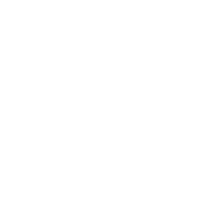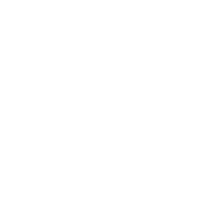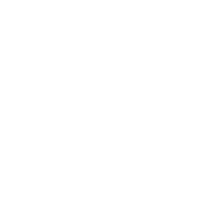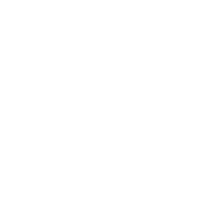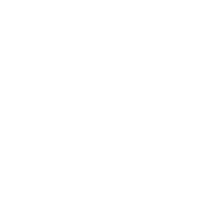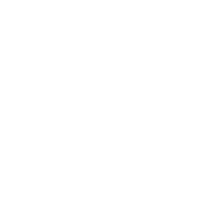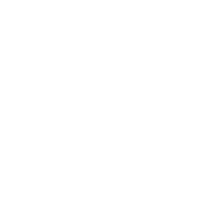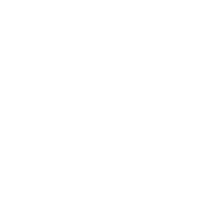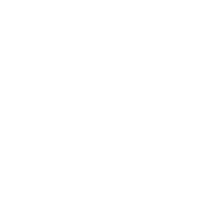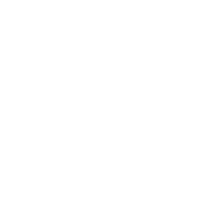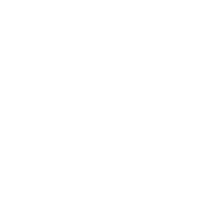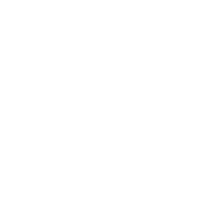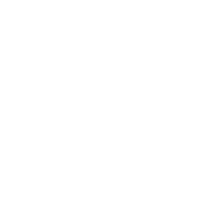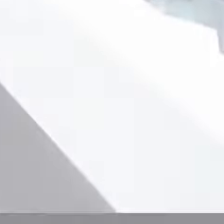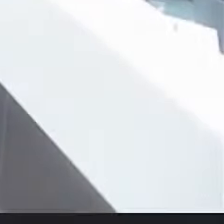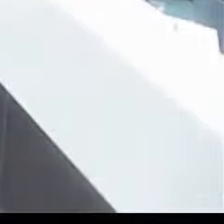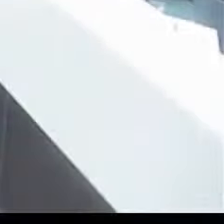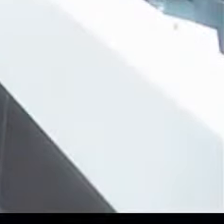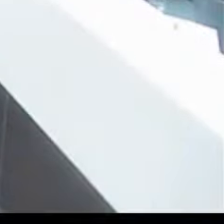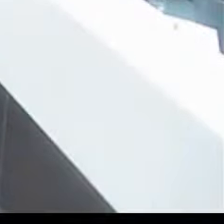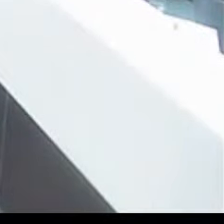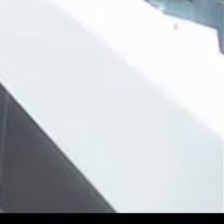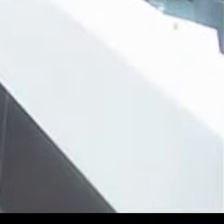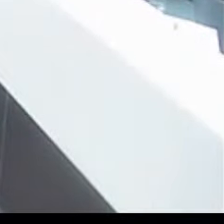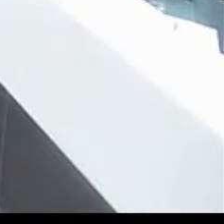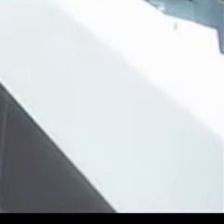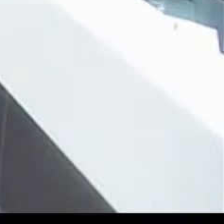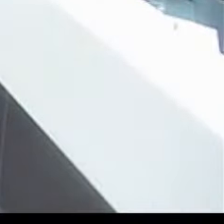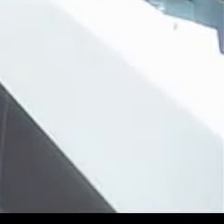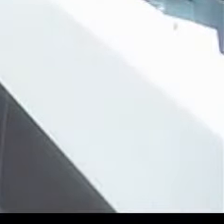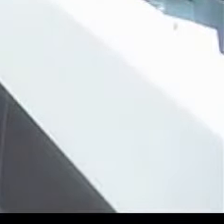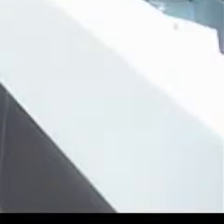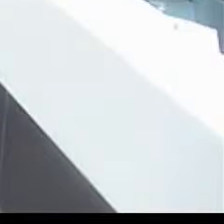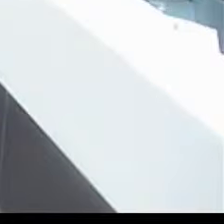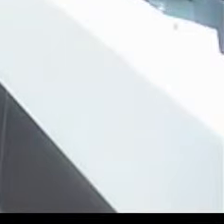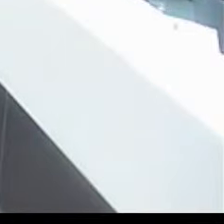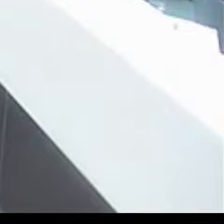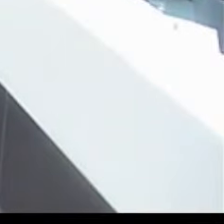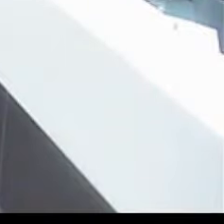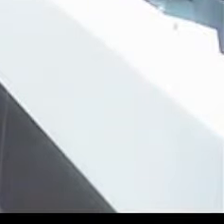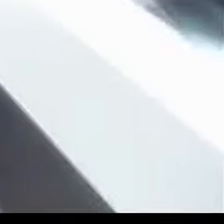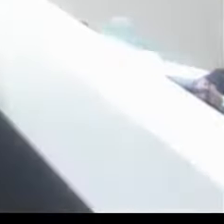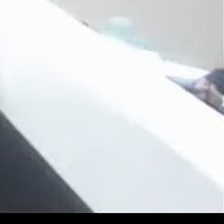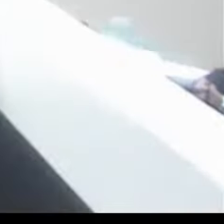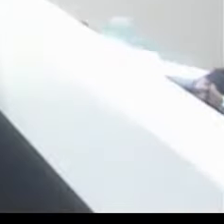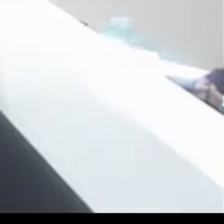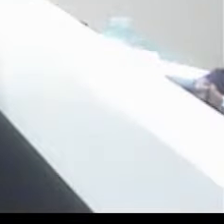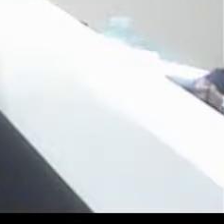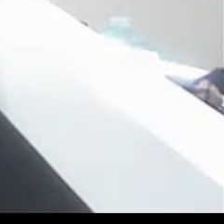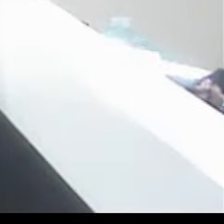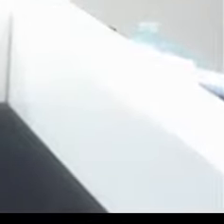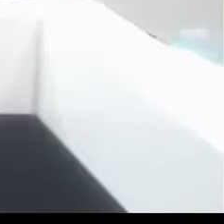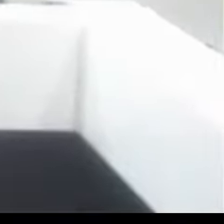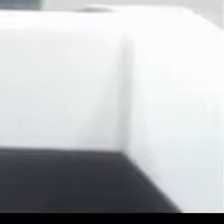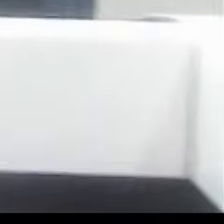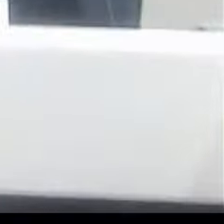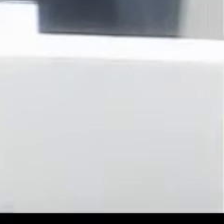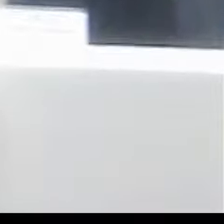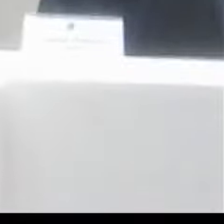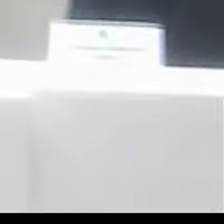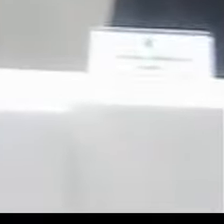todos e a todas, né? Não só tem a nossa companheira, mas tem